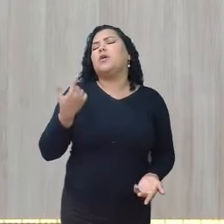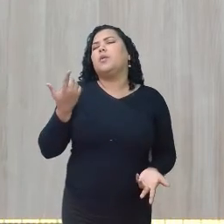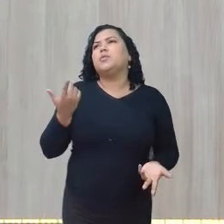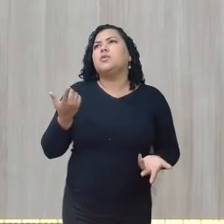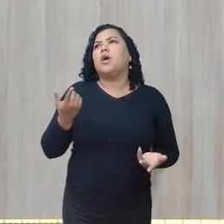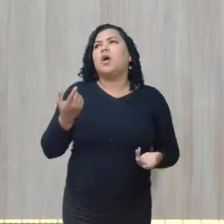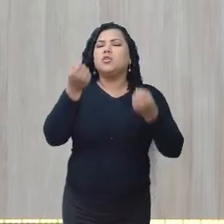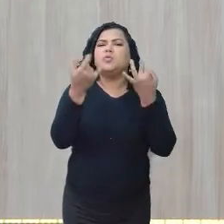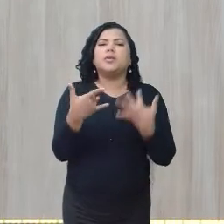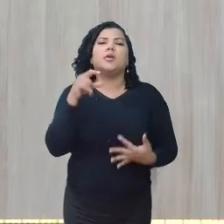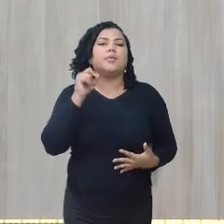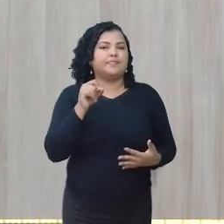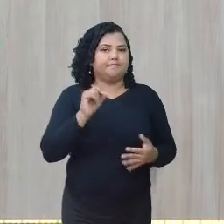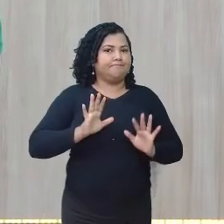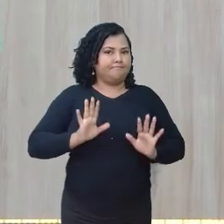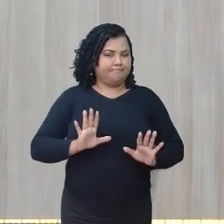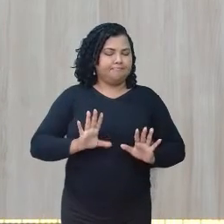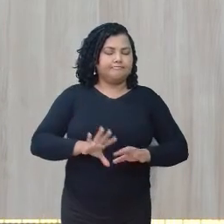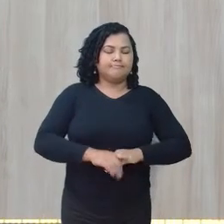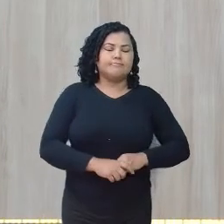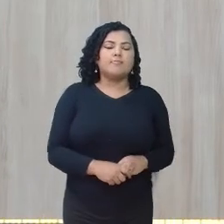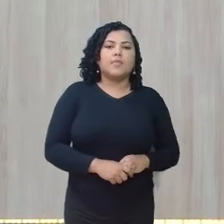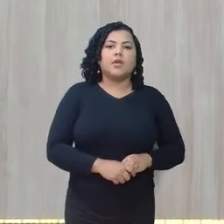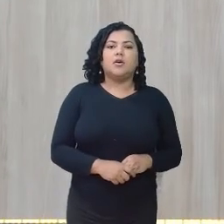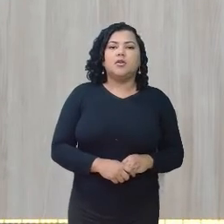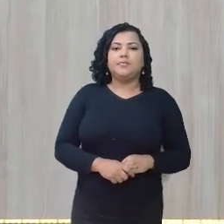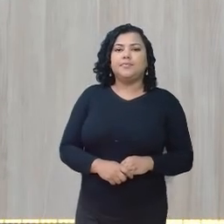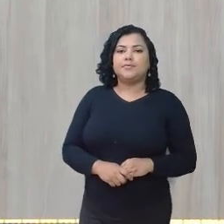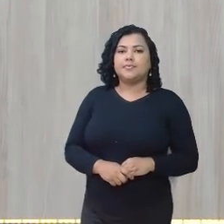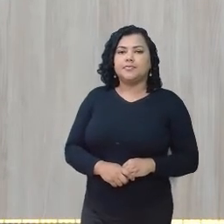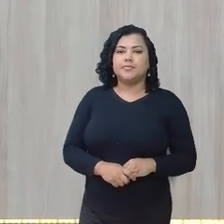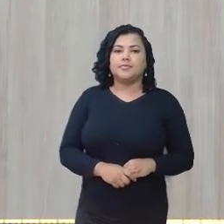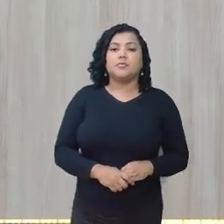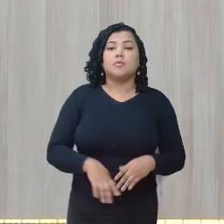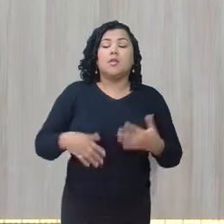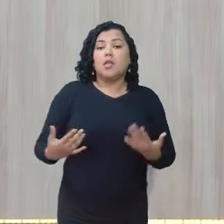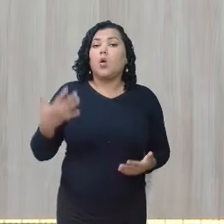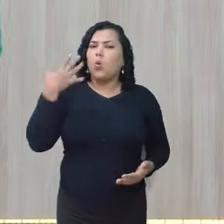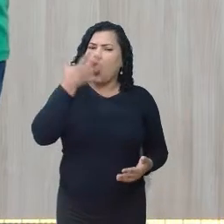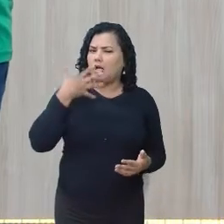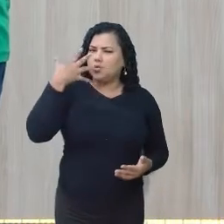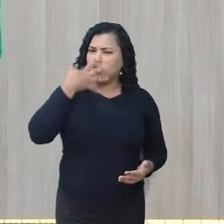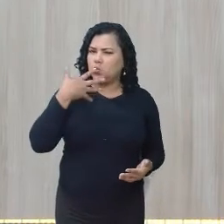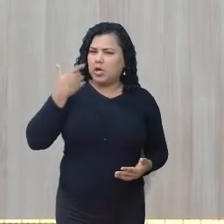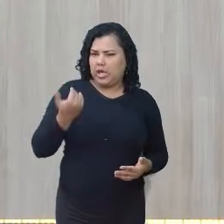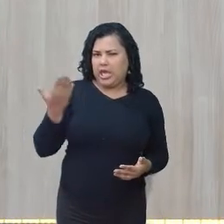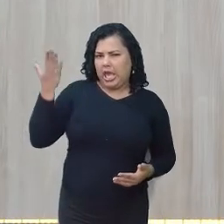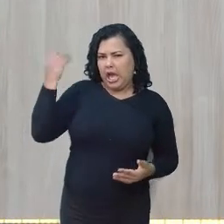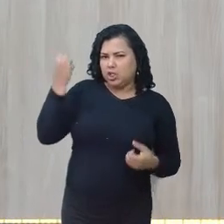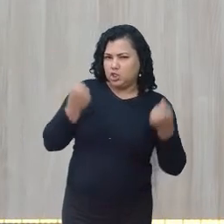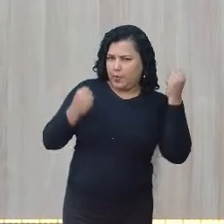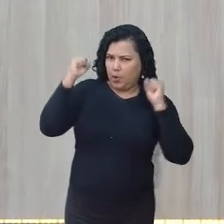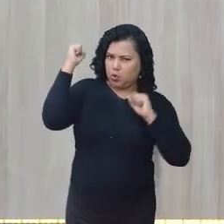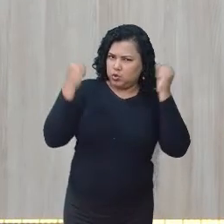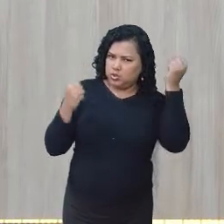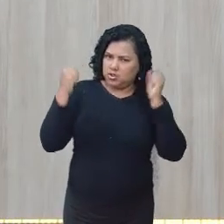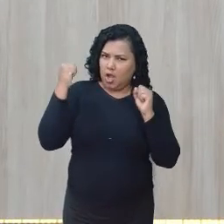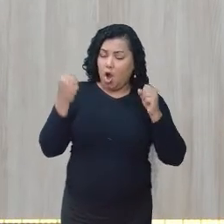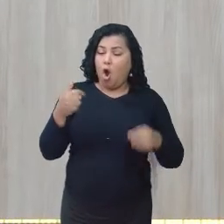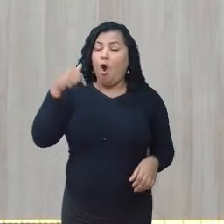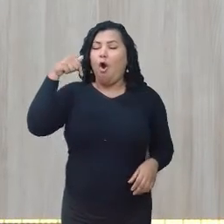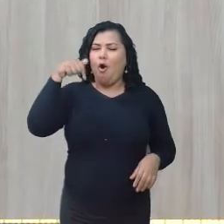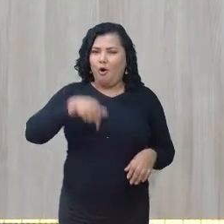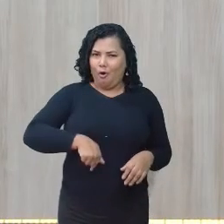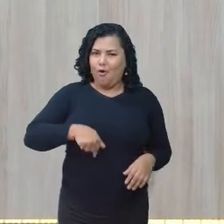vocês é o seguinte: o açúcar que era produzido naquele período é o açúcar que hoje a gente conhece